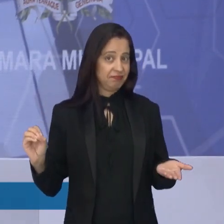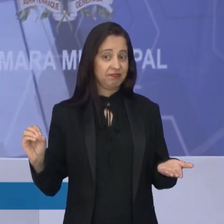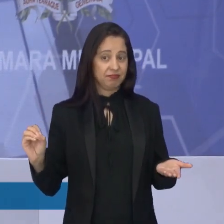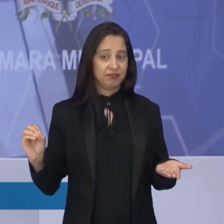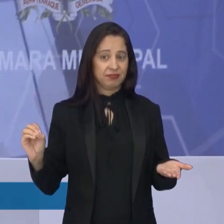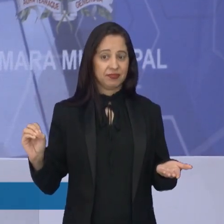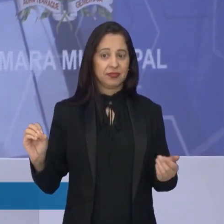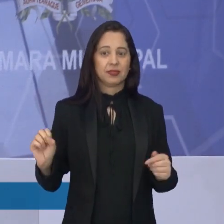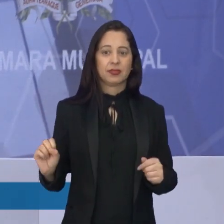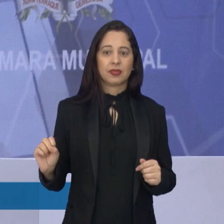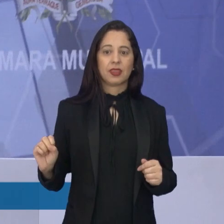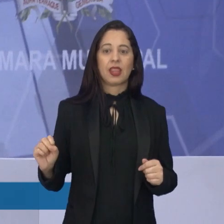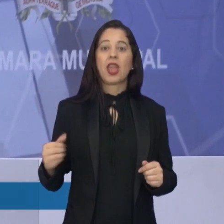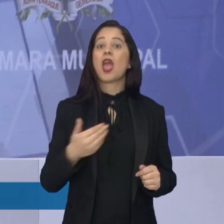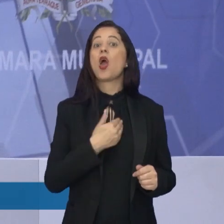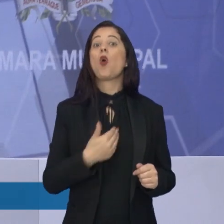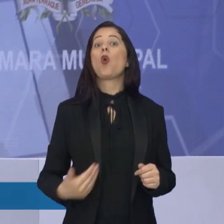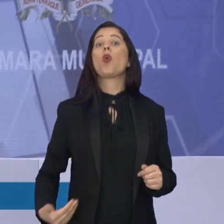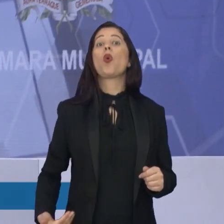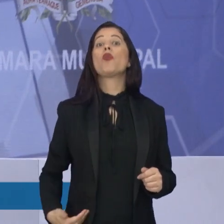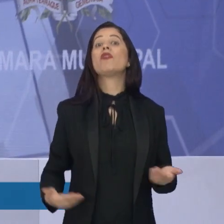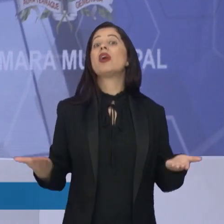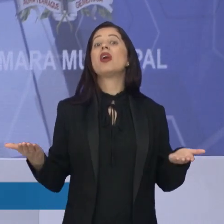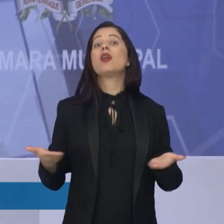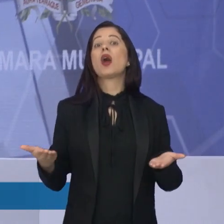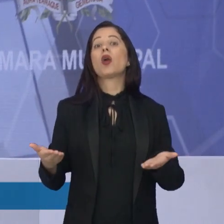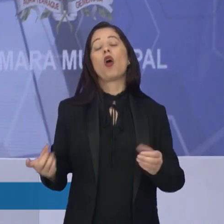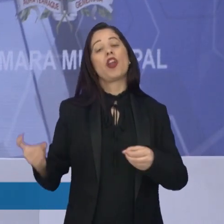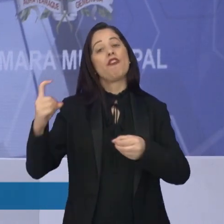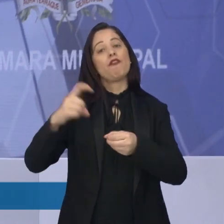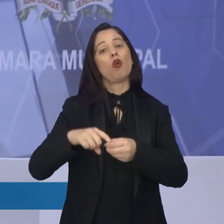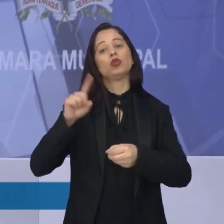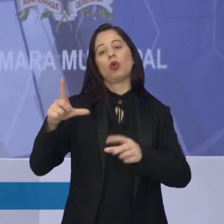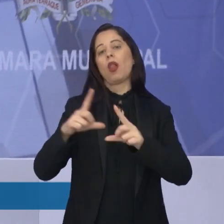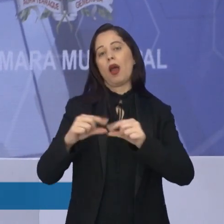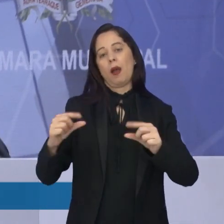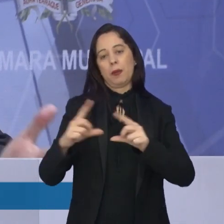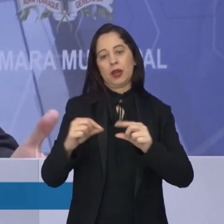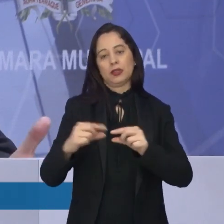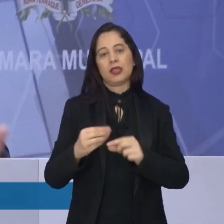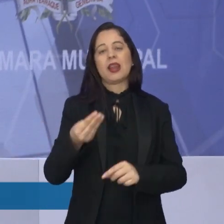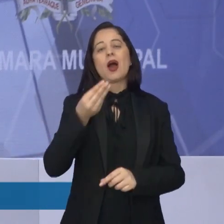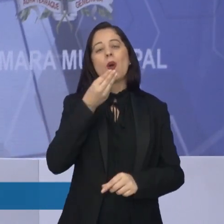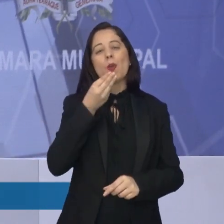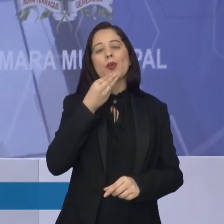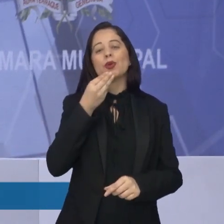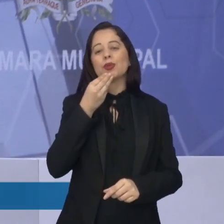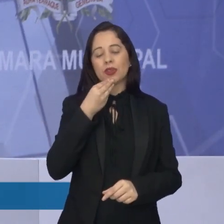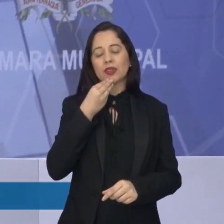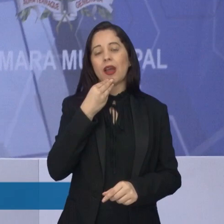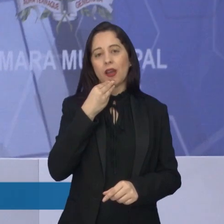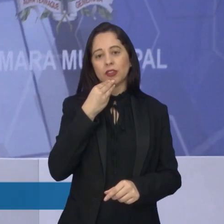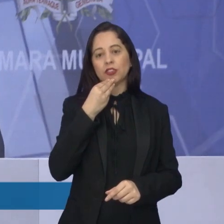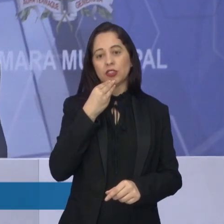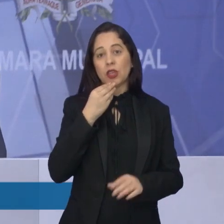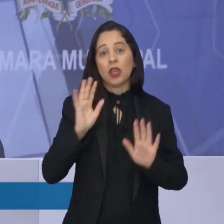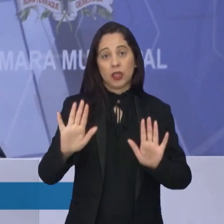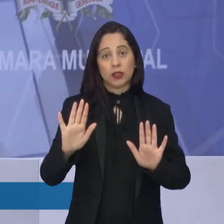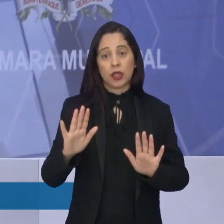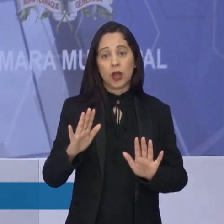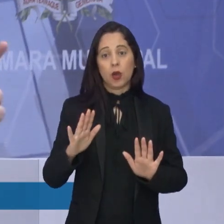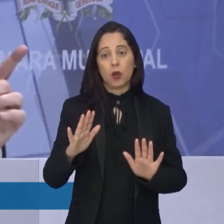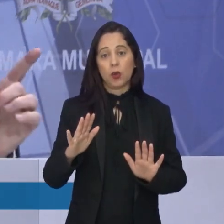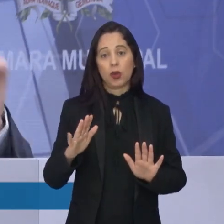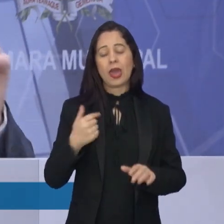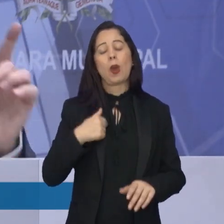Esse é o mesmo governo que está agora de volta a Brasília. A oportunidade é grande e eu achei que eu devia apresentar essa demanda a vocês,